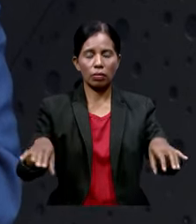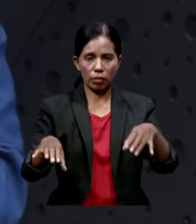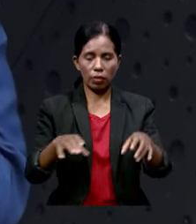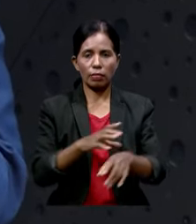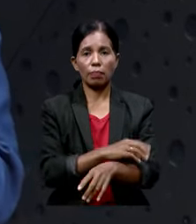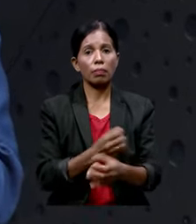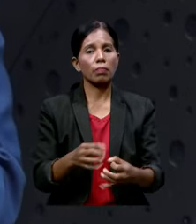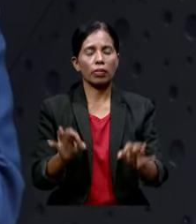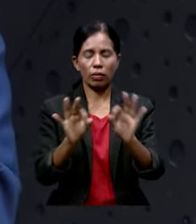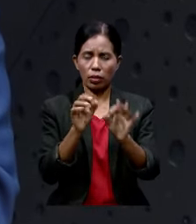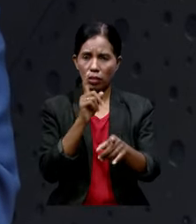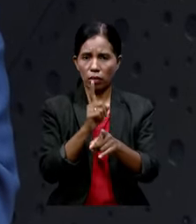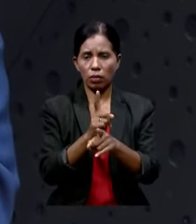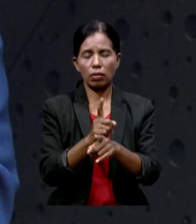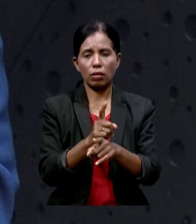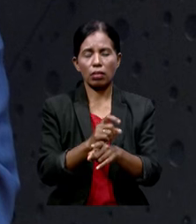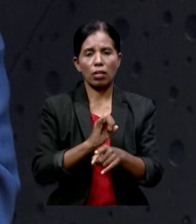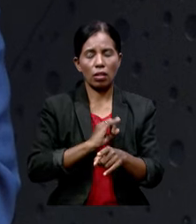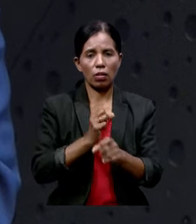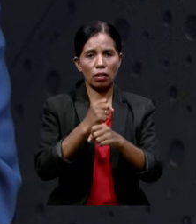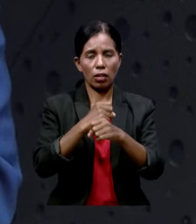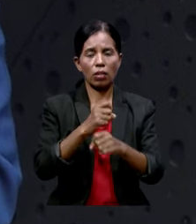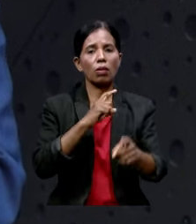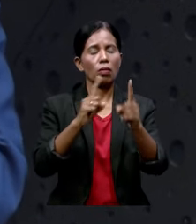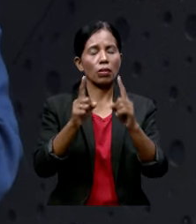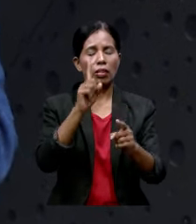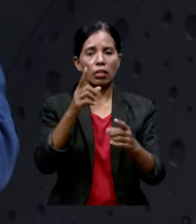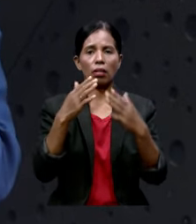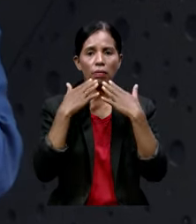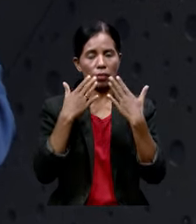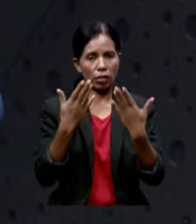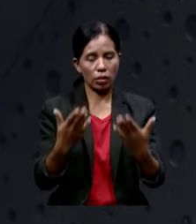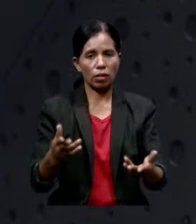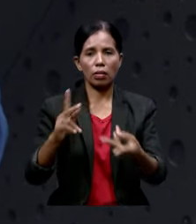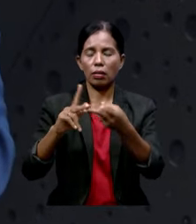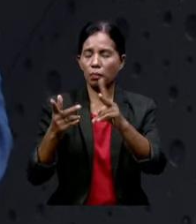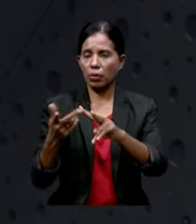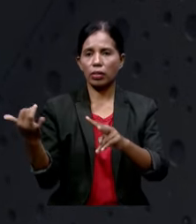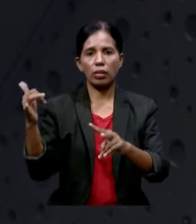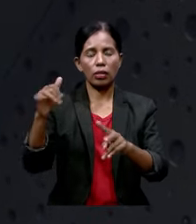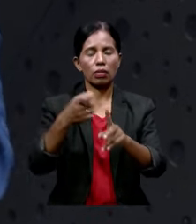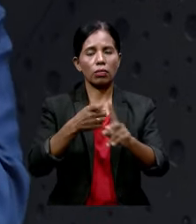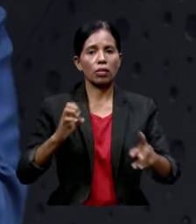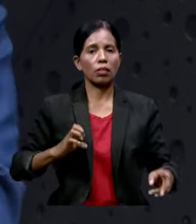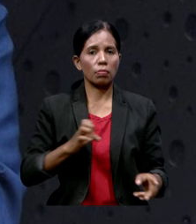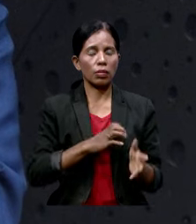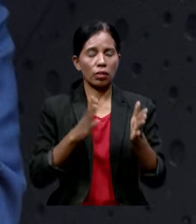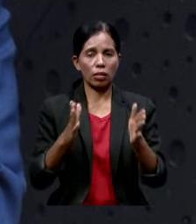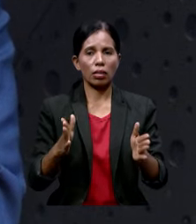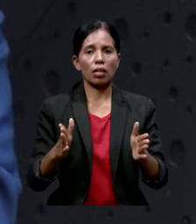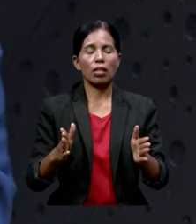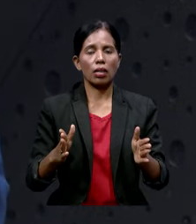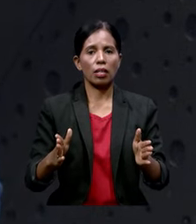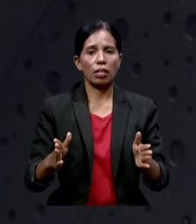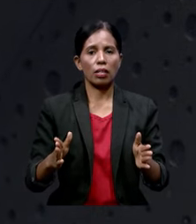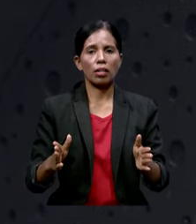Temos que a intervenção de gratidão ainda. E agradecemos ao parceiro CIRA, o seu embaixador da Austrália, Banco Mundial, pela